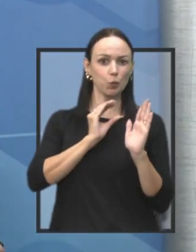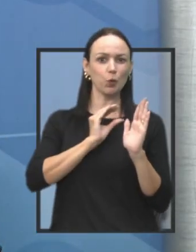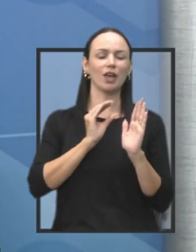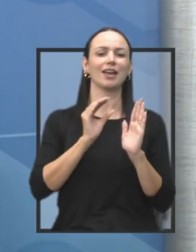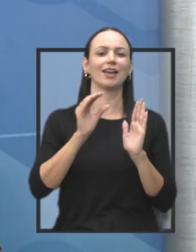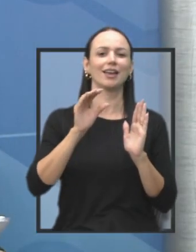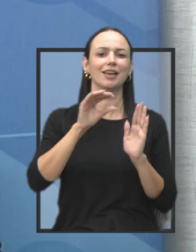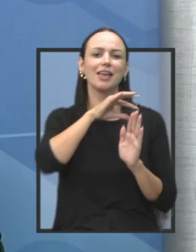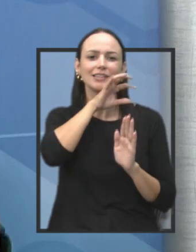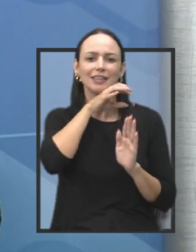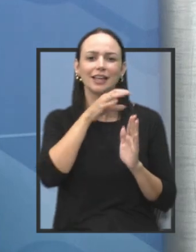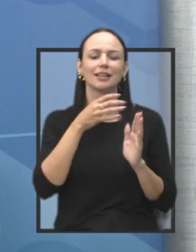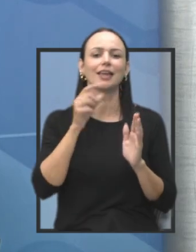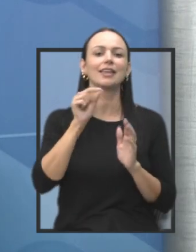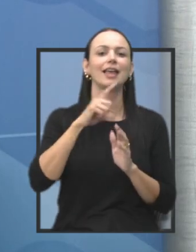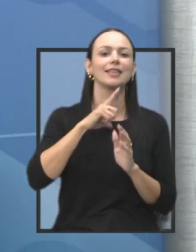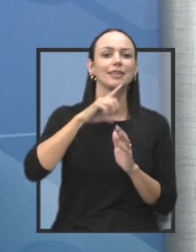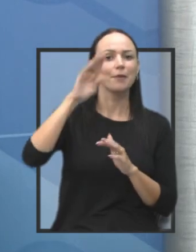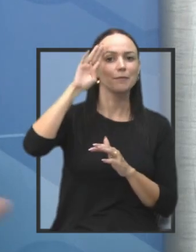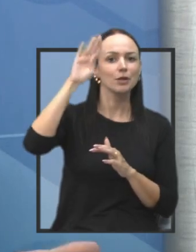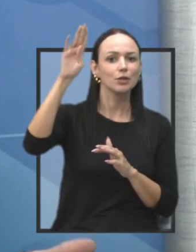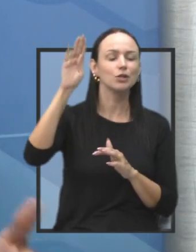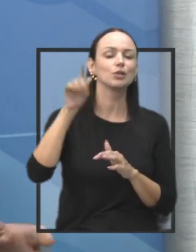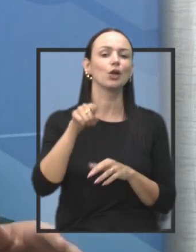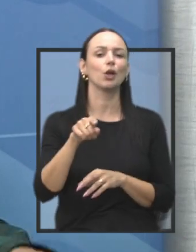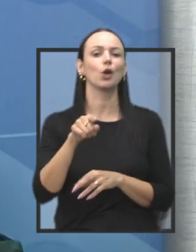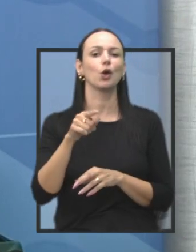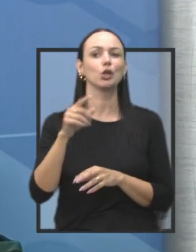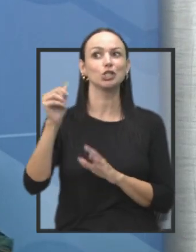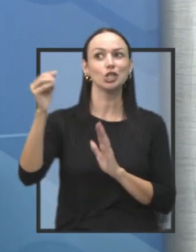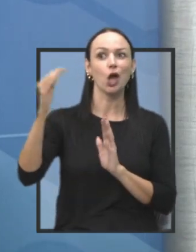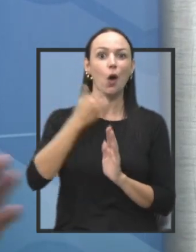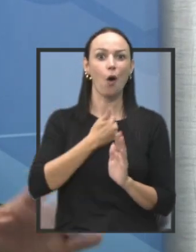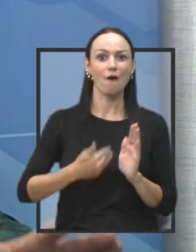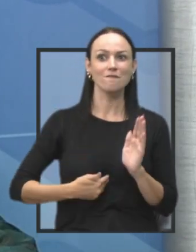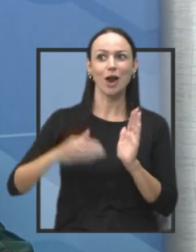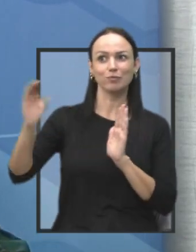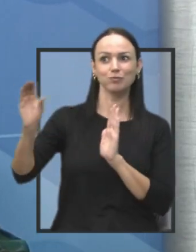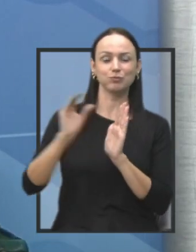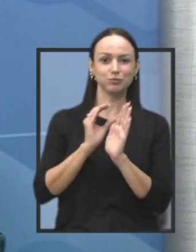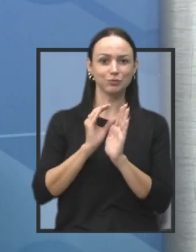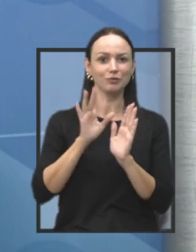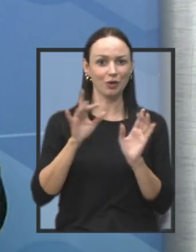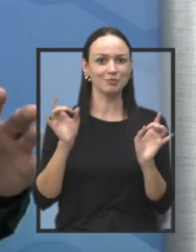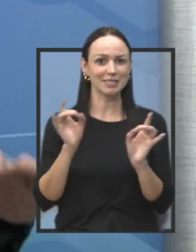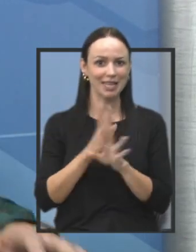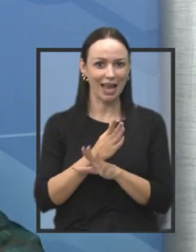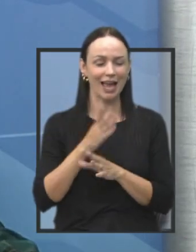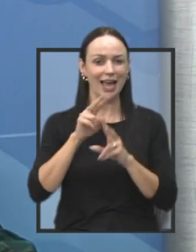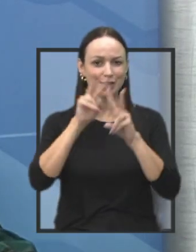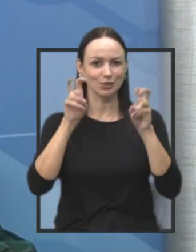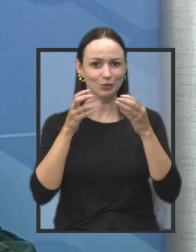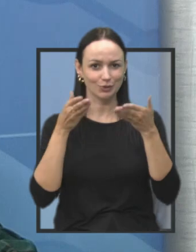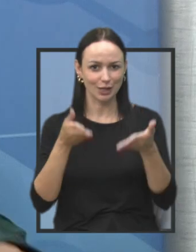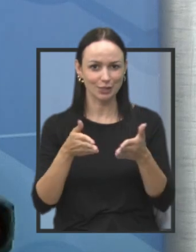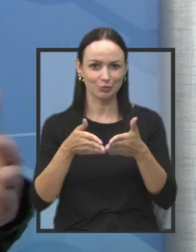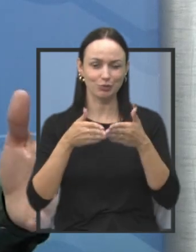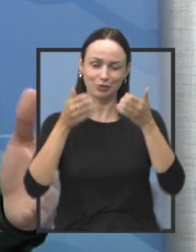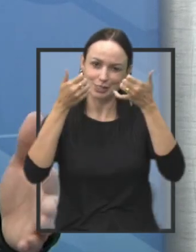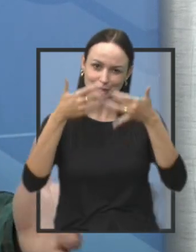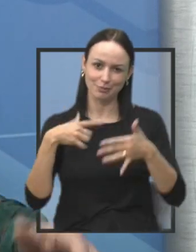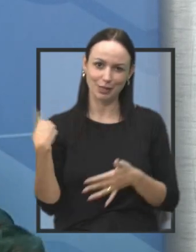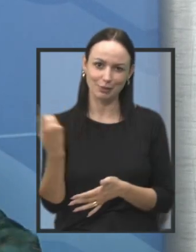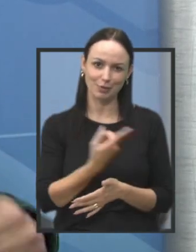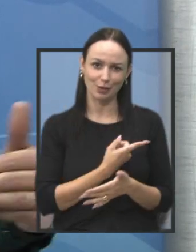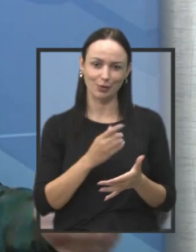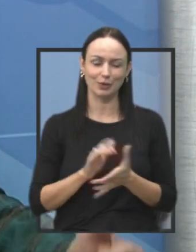tem as prioridades, né? Receber o dinheiro de volta do governo é sempre bom. Então vamos encerrar a nossa entrevista com esse assunto. Por favor, esclareça